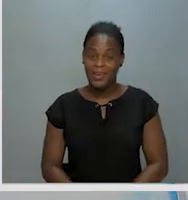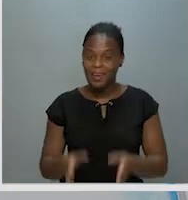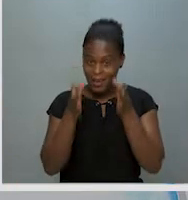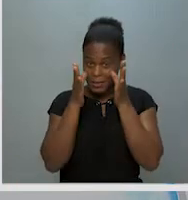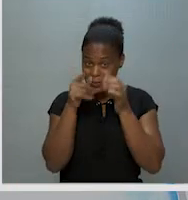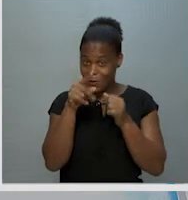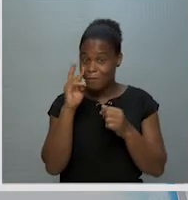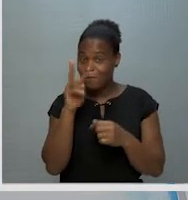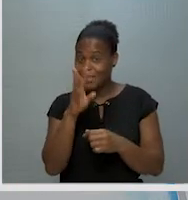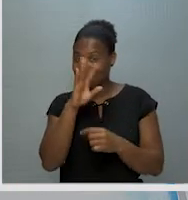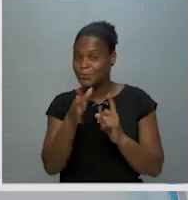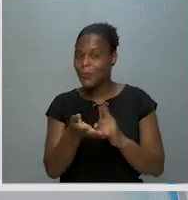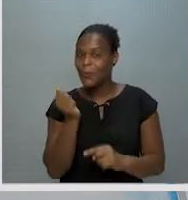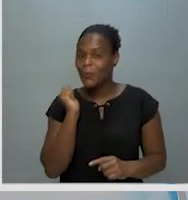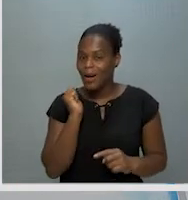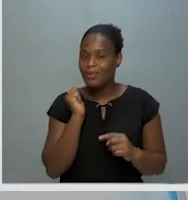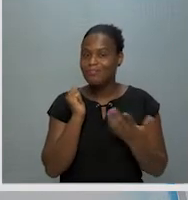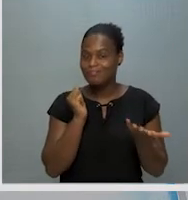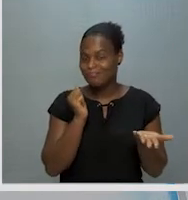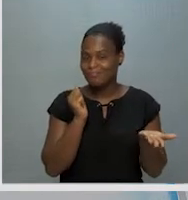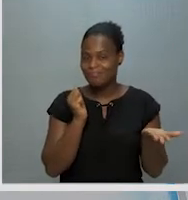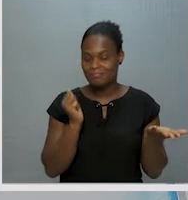Prestem atenção para verem se conseguiram